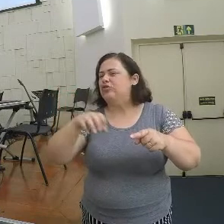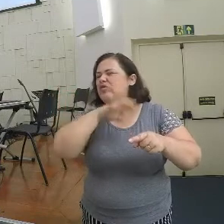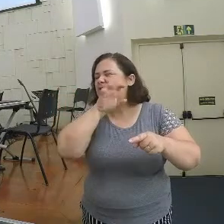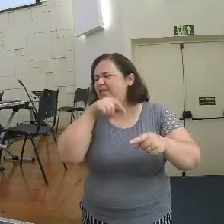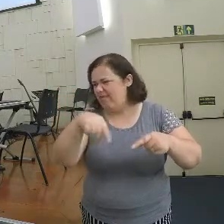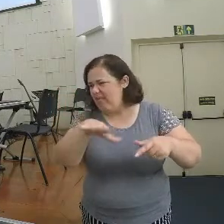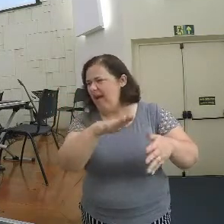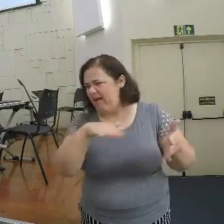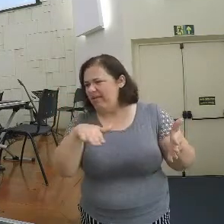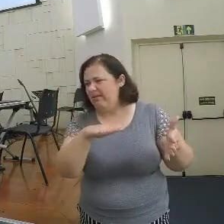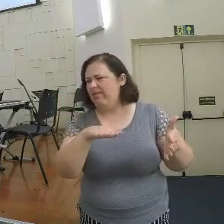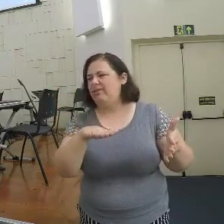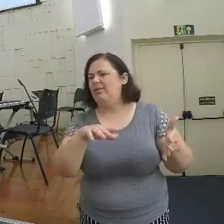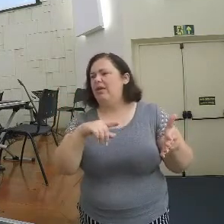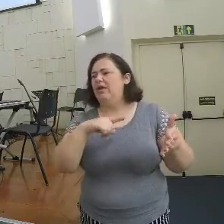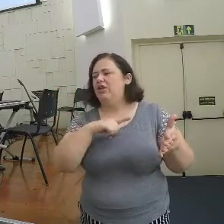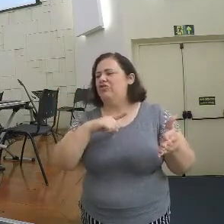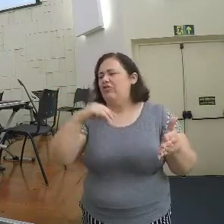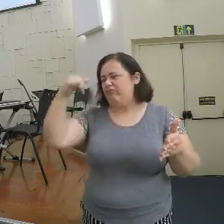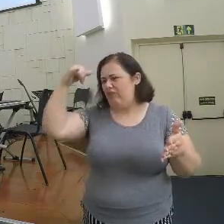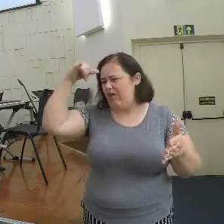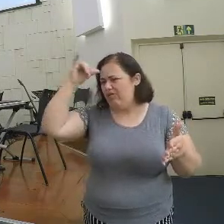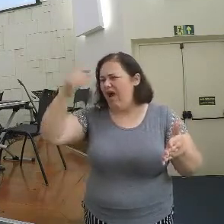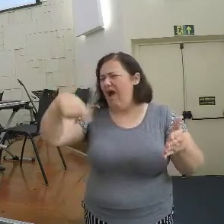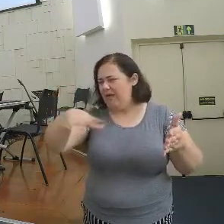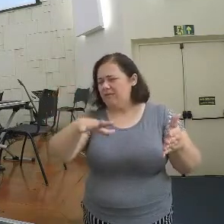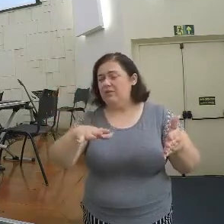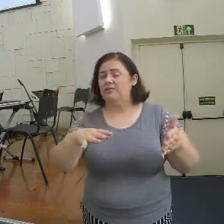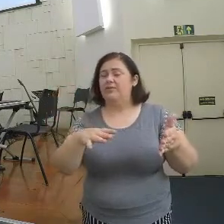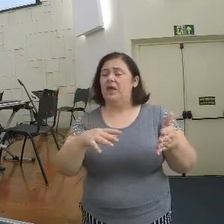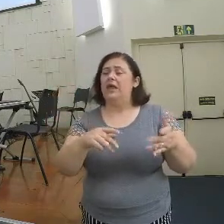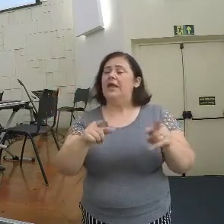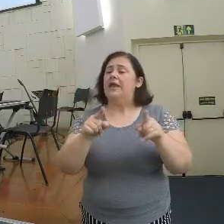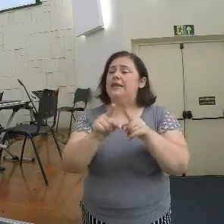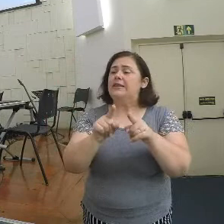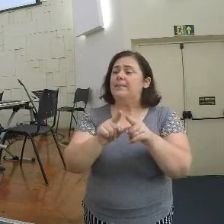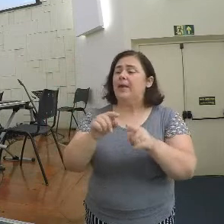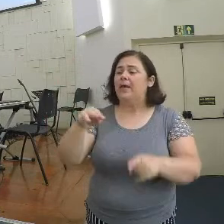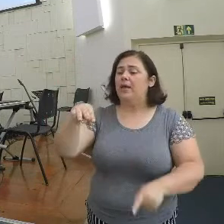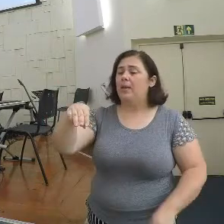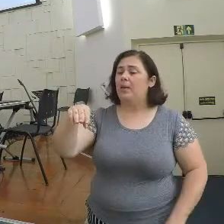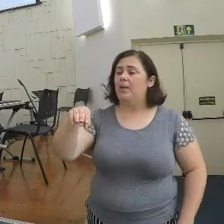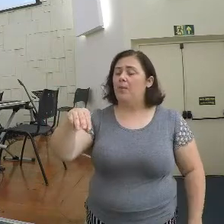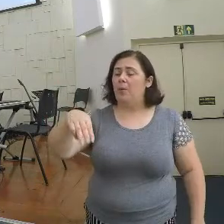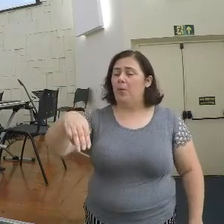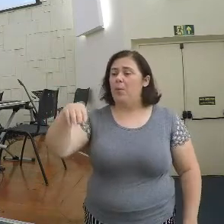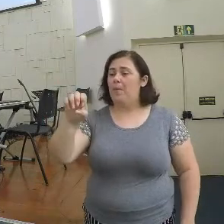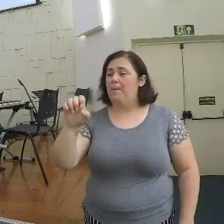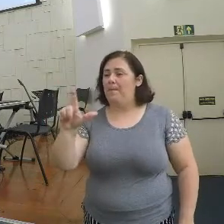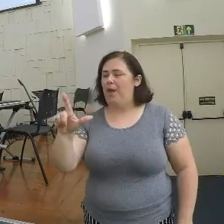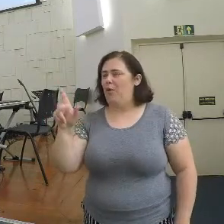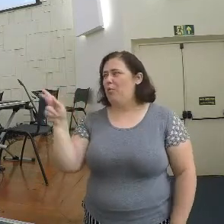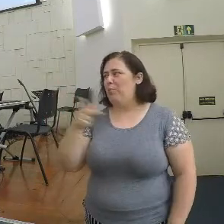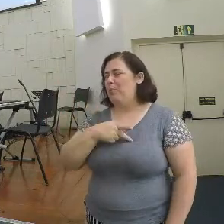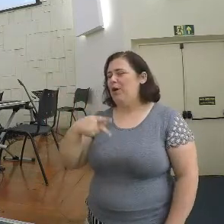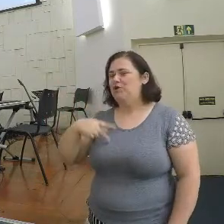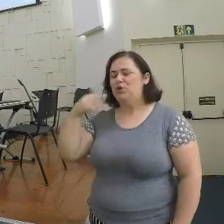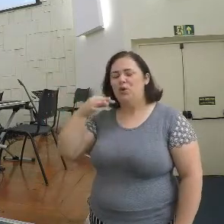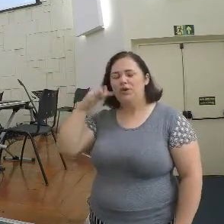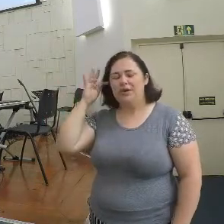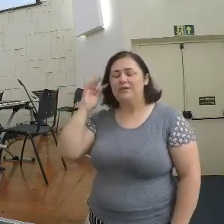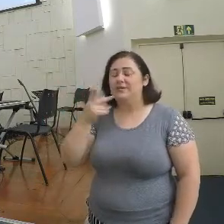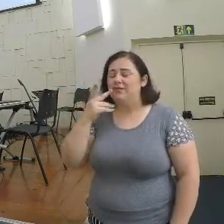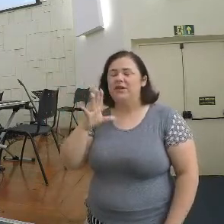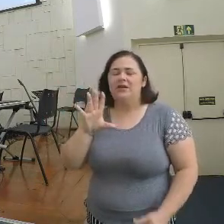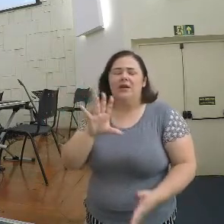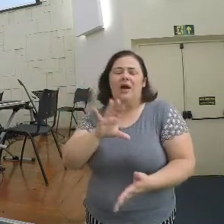tâmara, o mel que era extraído dessa fruta maravilhosa. Eu não sei se você gosta o quanto eu gosto de tâmara. Em